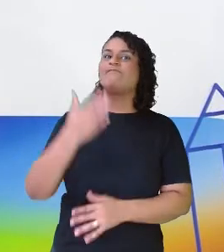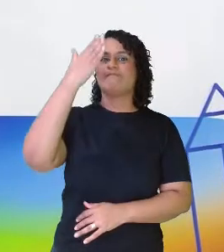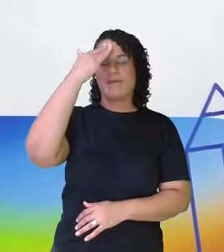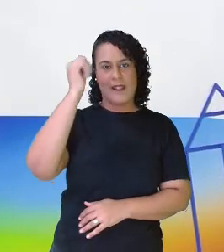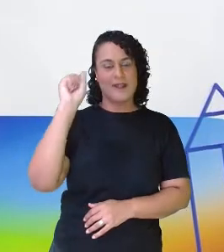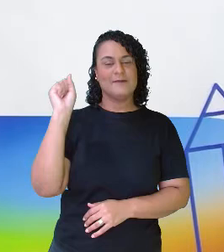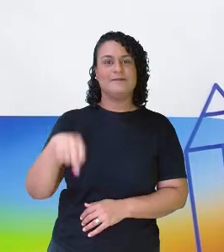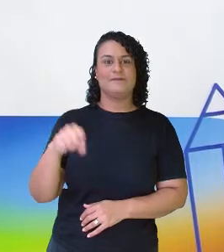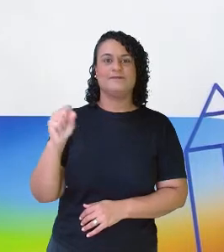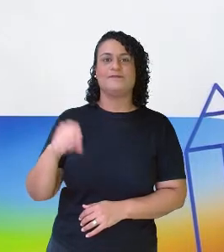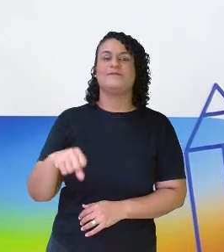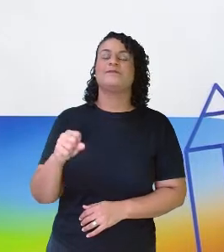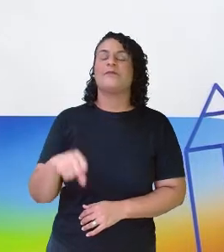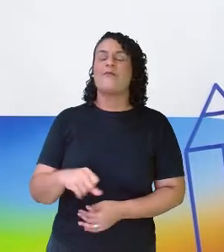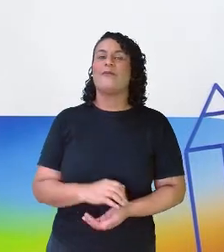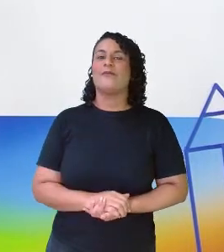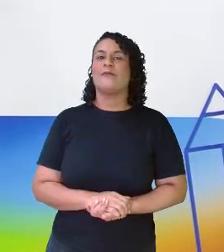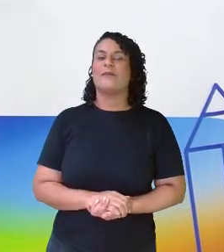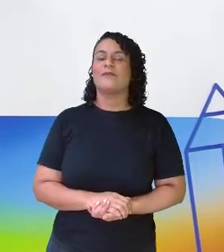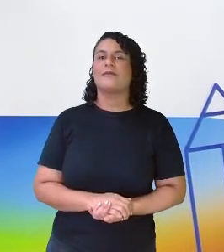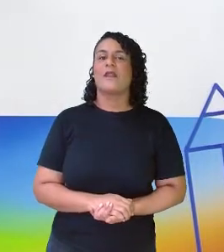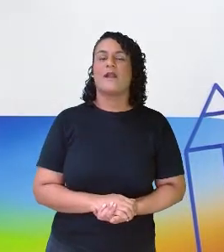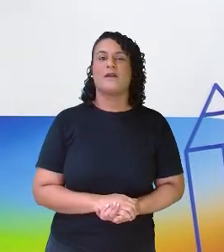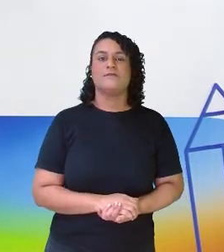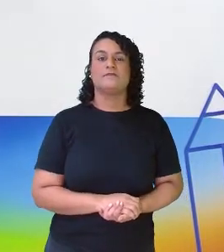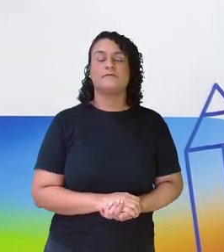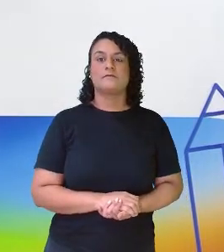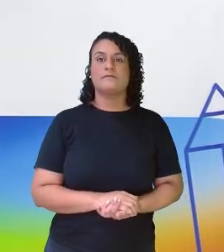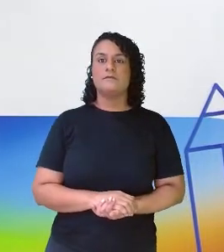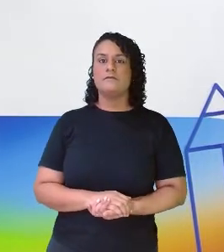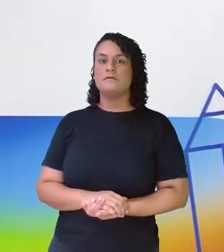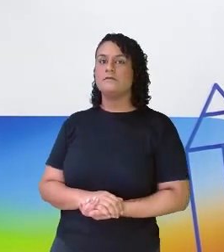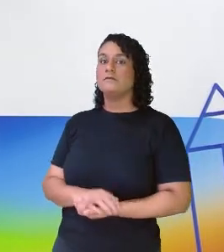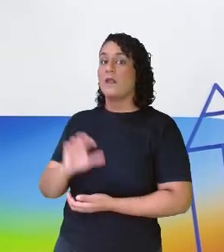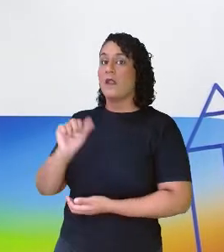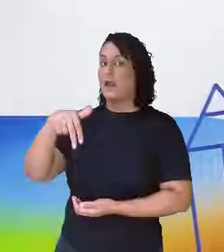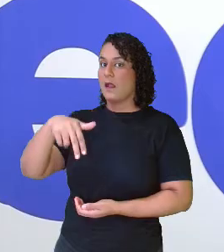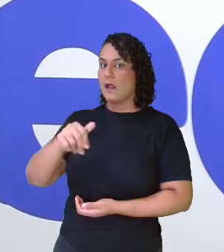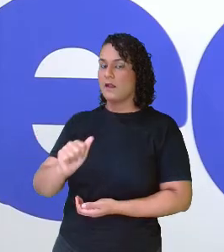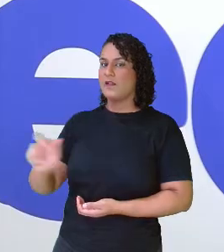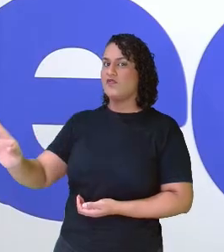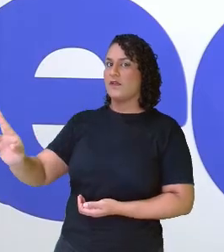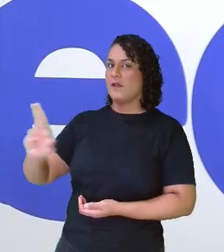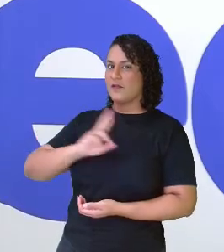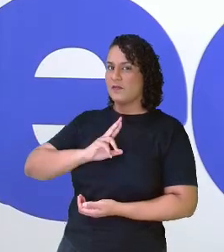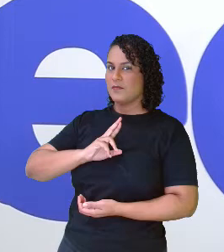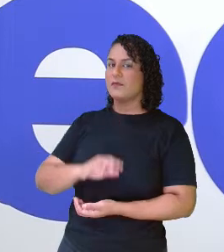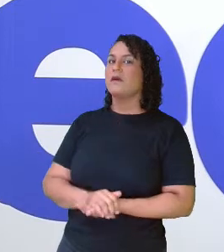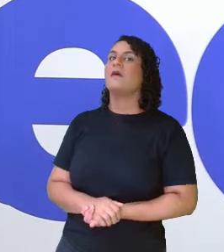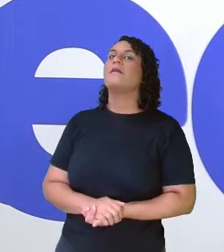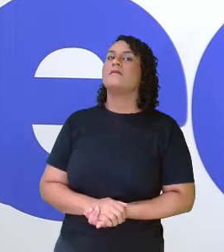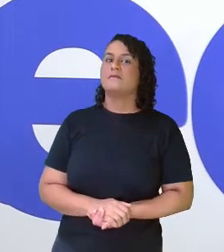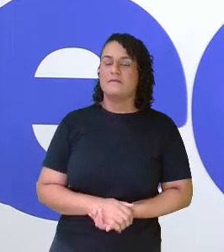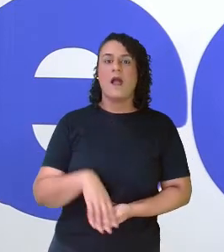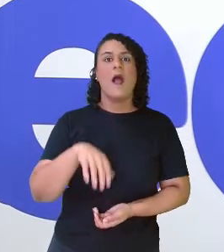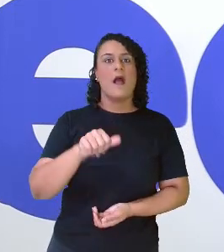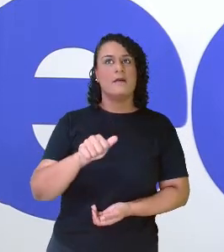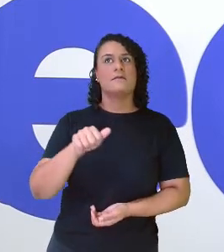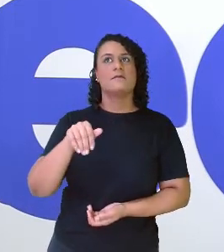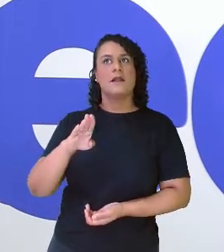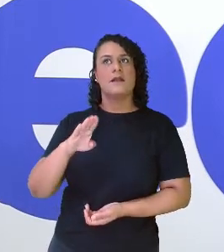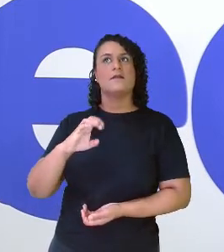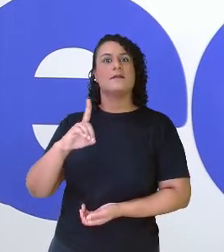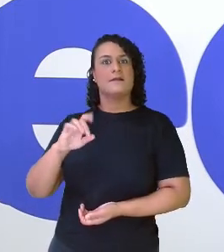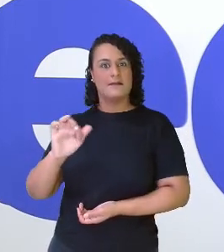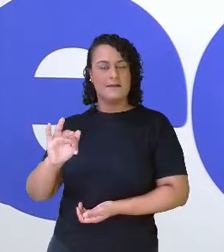estar aí. lembrando. Então, olha, aqui nessa enciclopédia... Olha, aqui a Ana já chegou com a resposta, a ordem alfabética. Muito